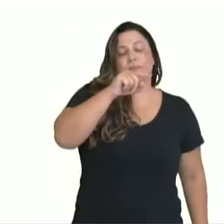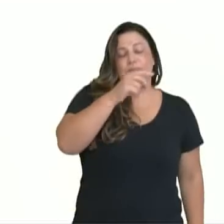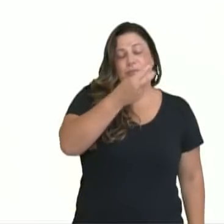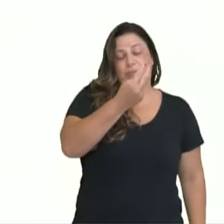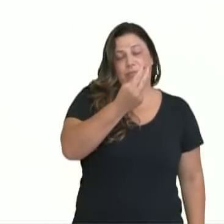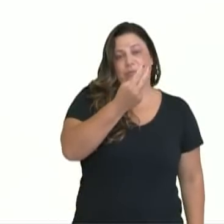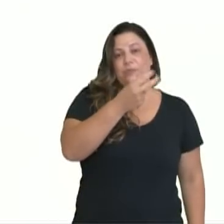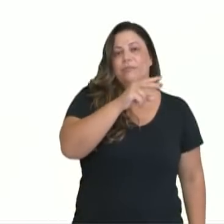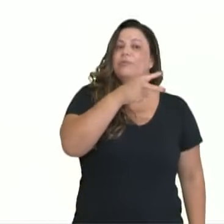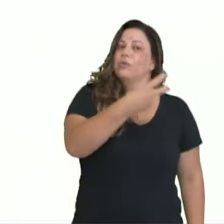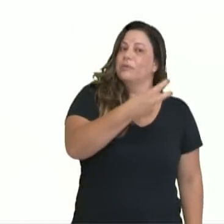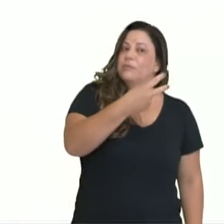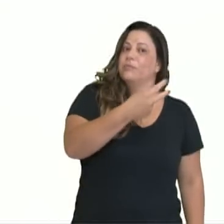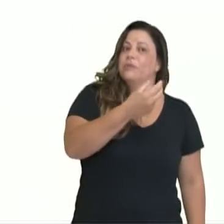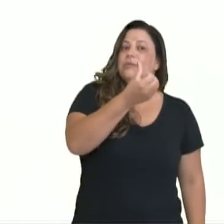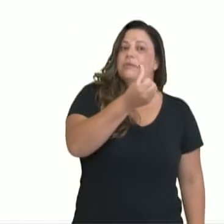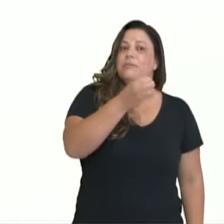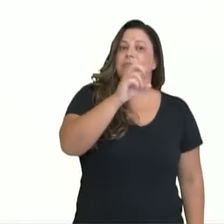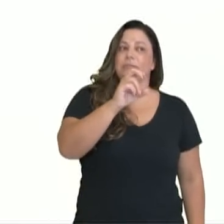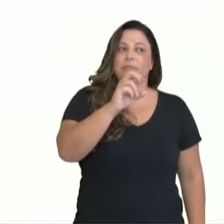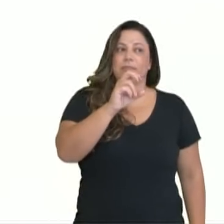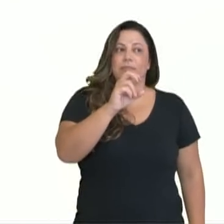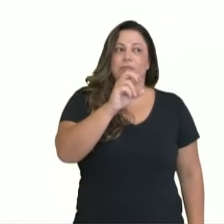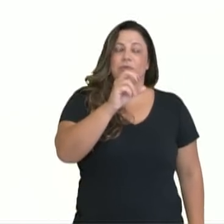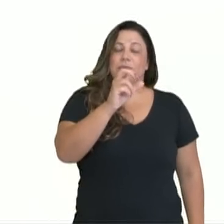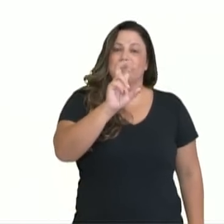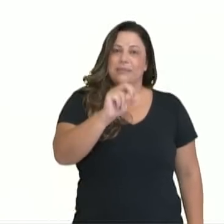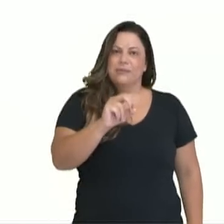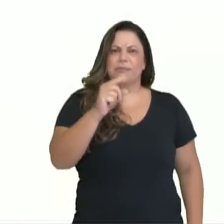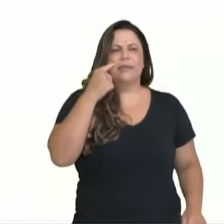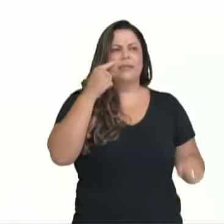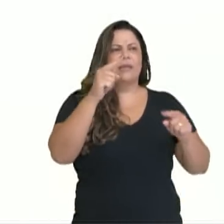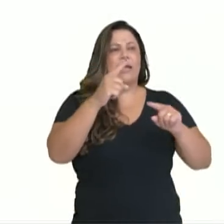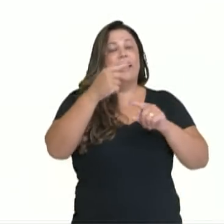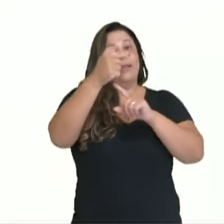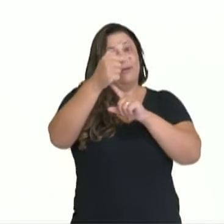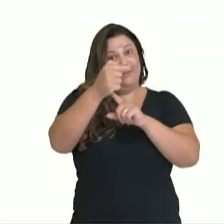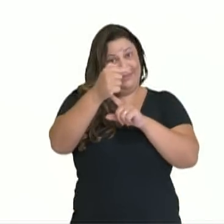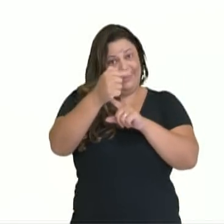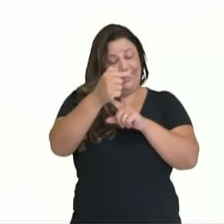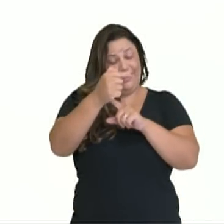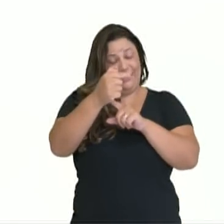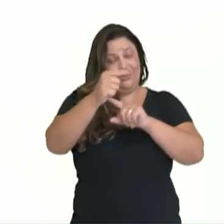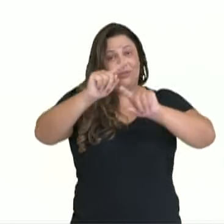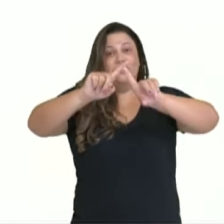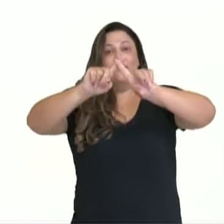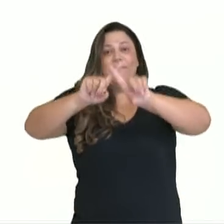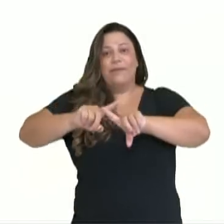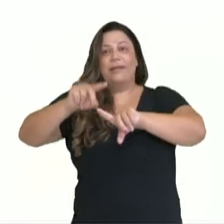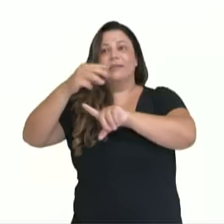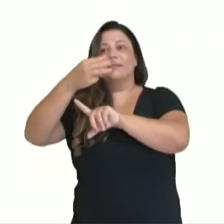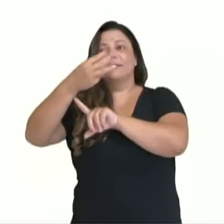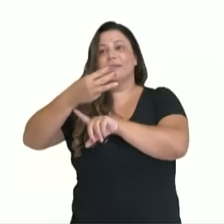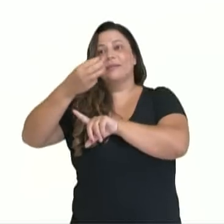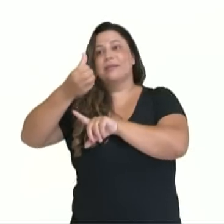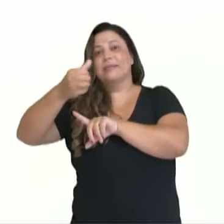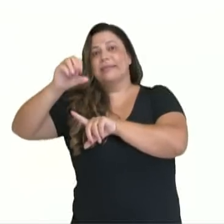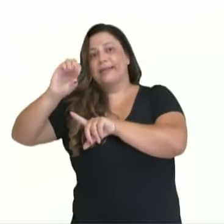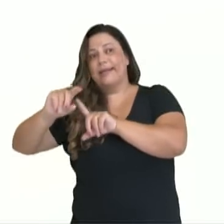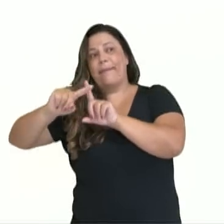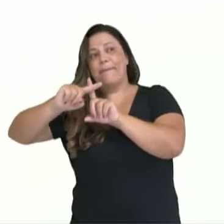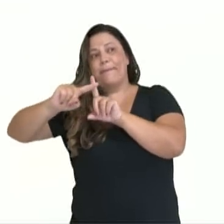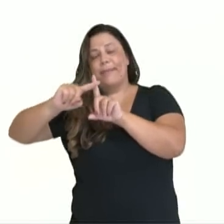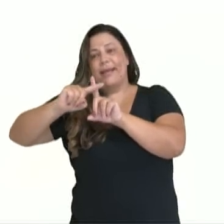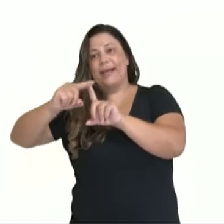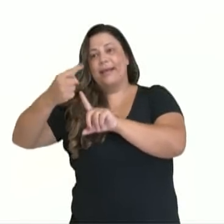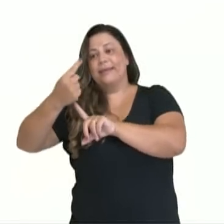2.660 graus vai ser igual a 7 vezes, porque ele deu 7 voltas de 360 mais os 130 graus,